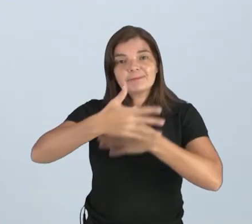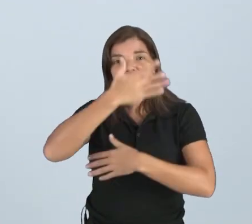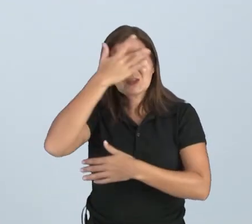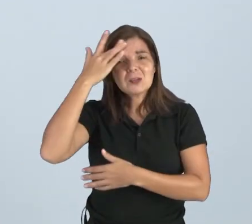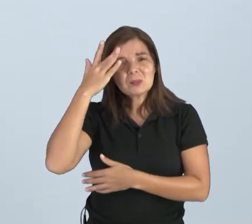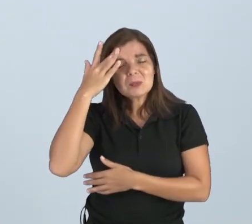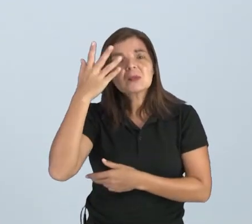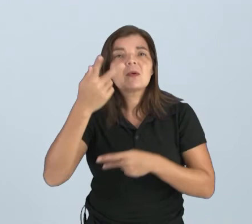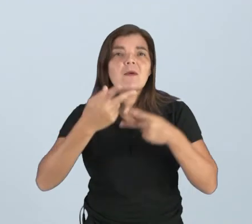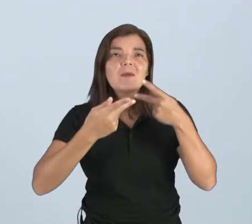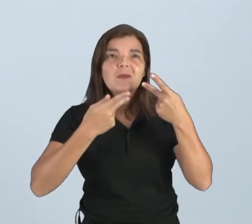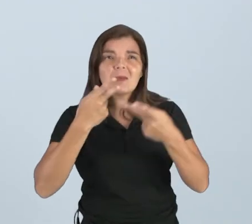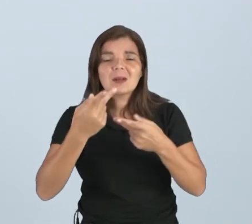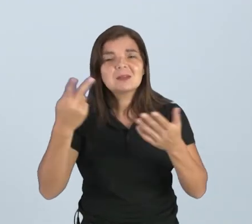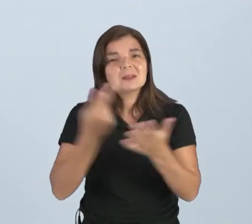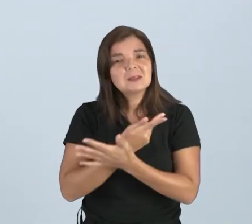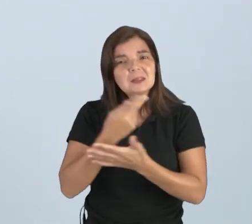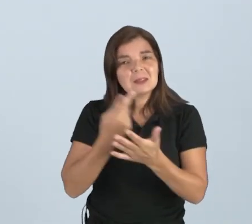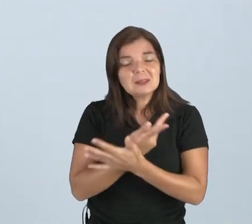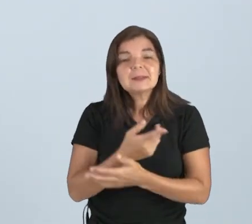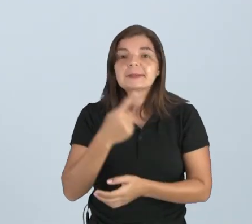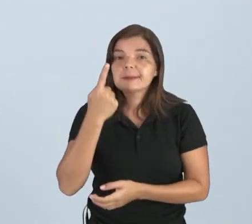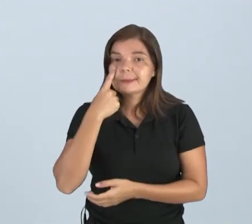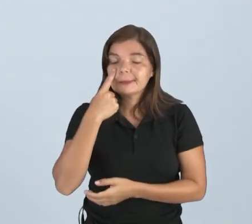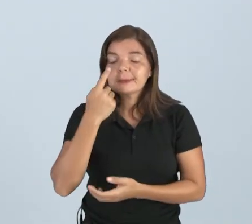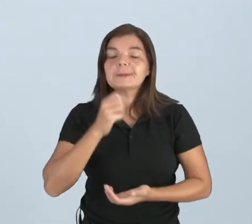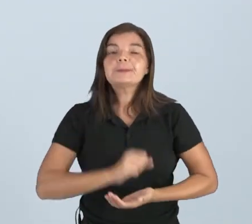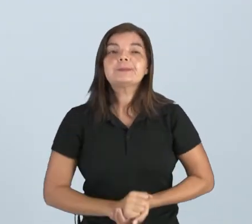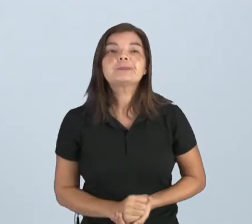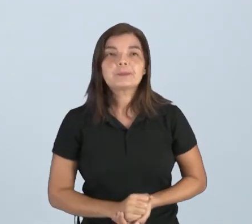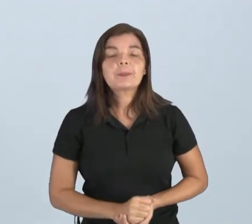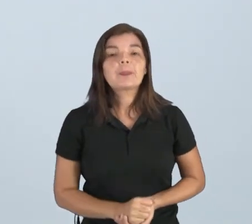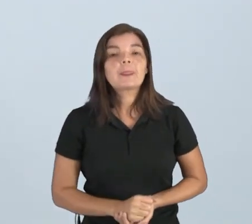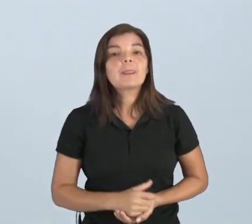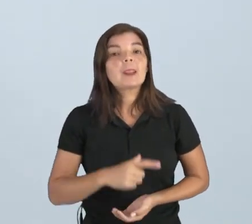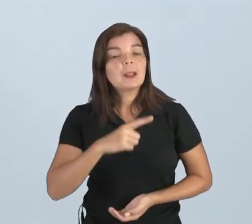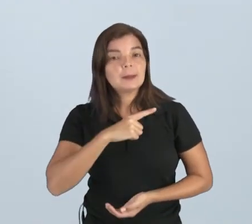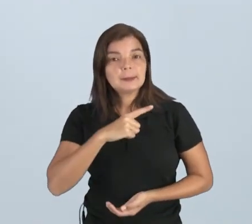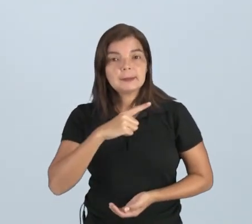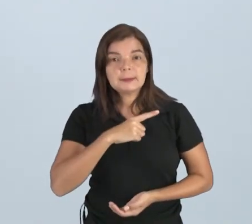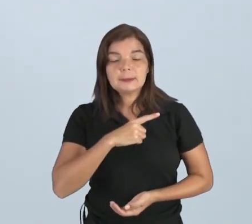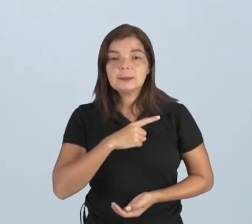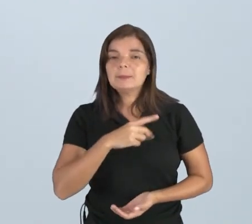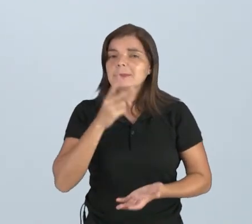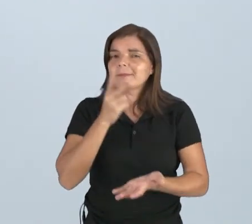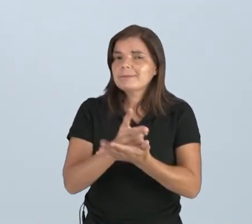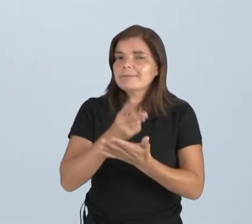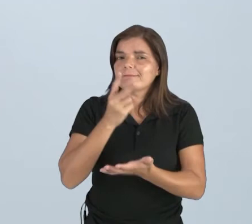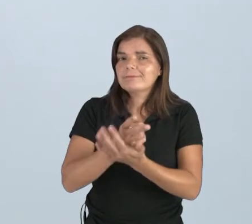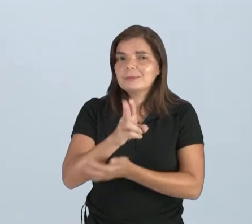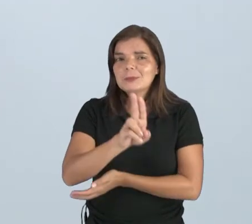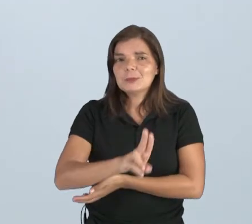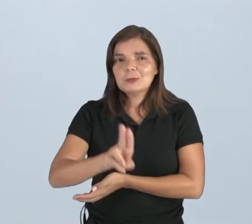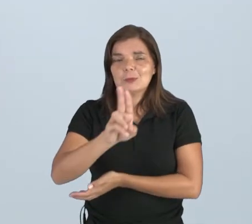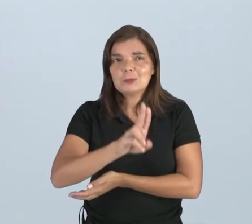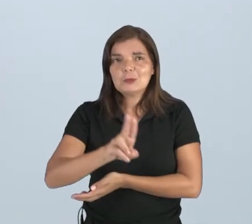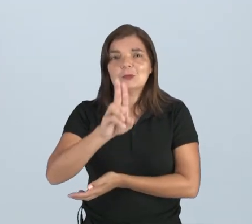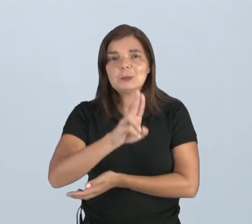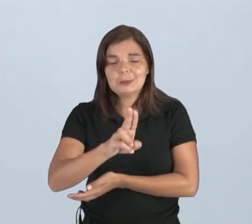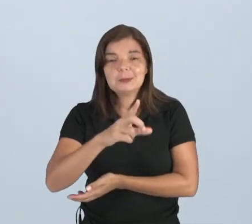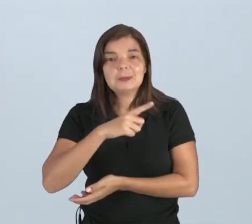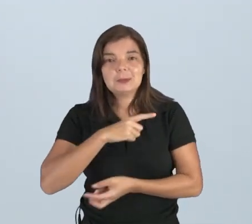falam muito erradamente, tá? Equivocadamente. Os verbos impessoais são sempre utilizados e conjugados